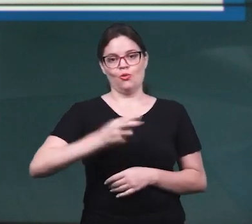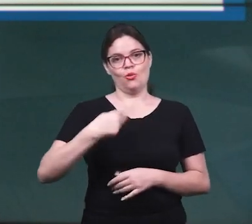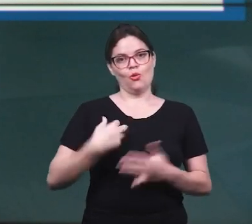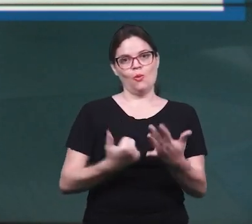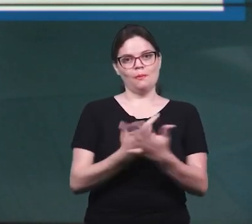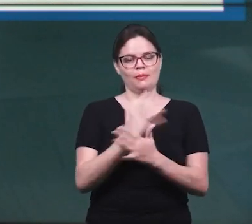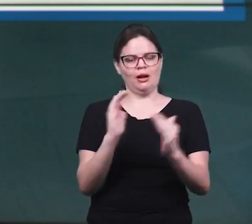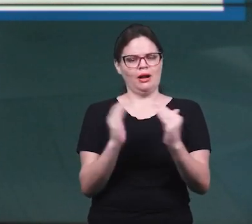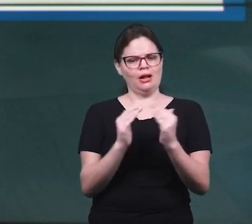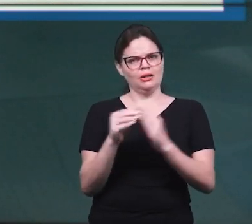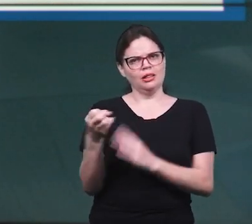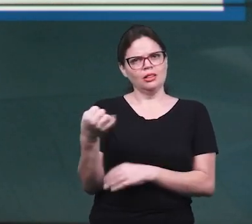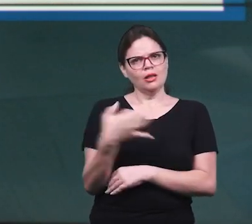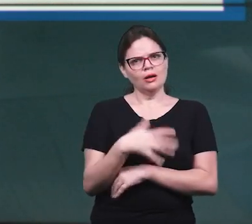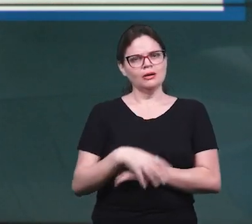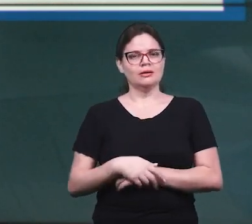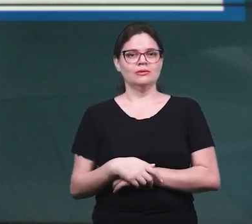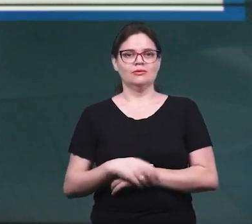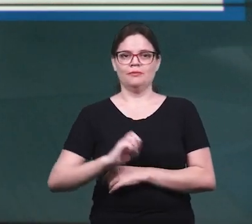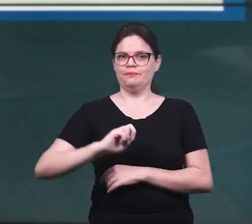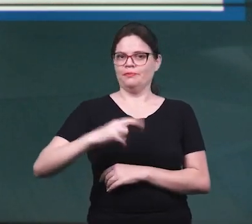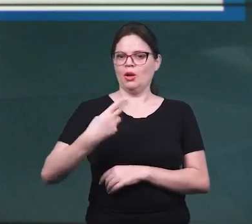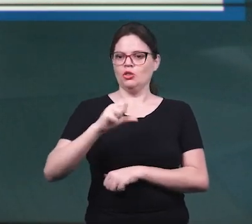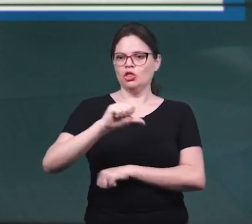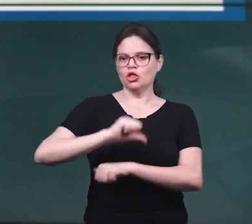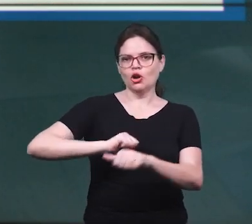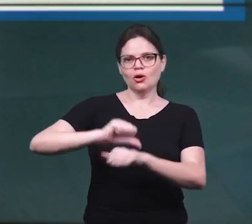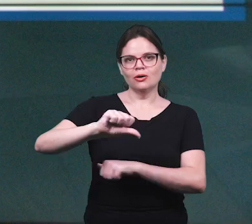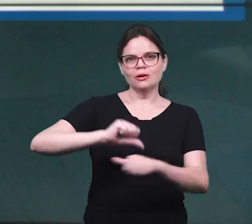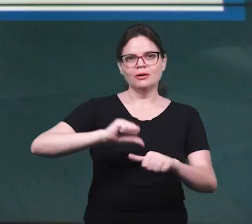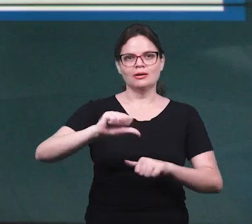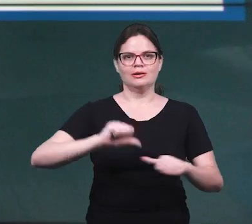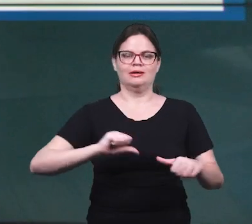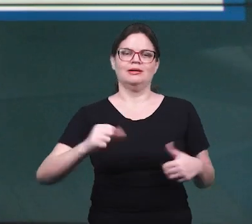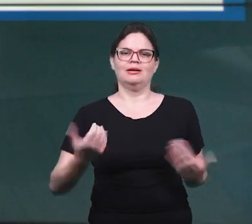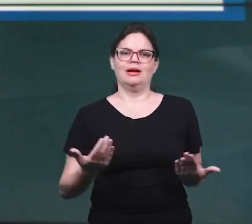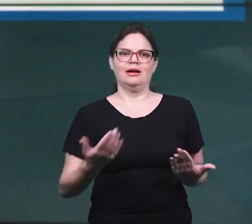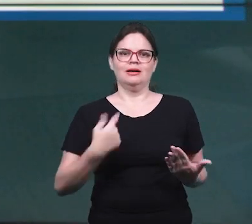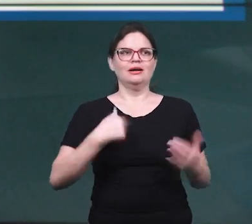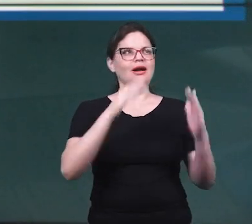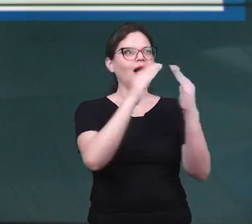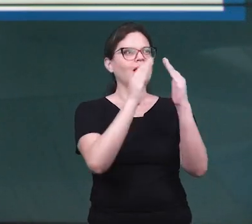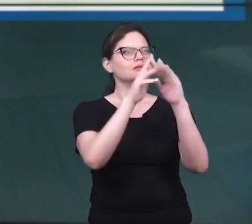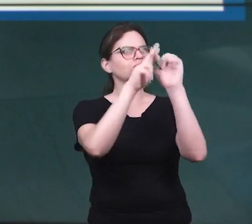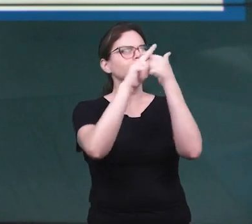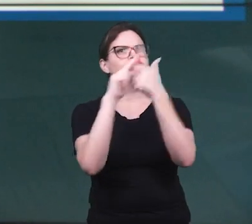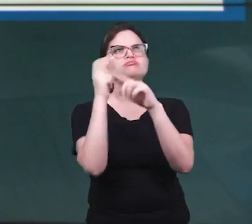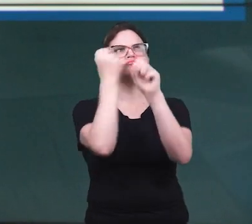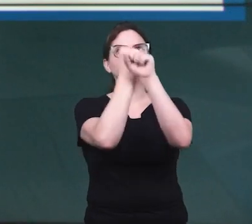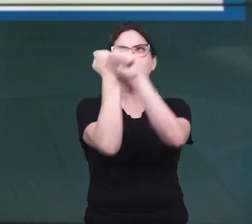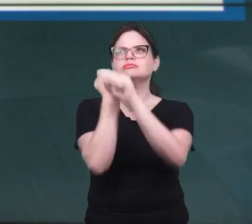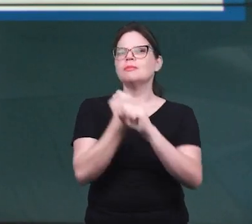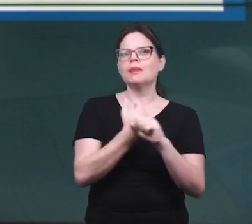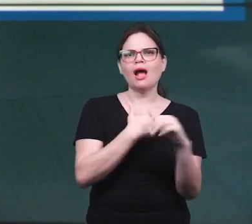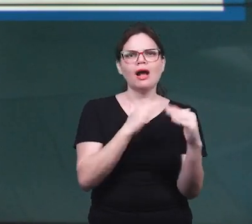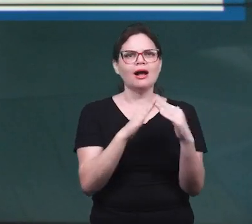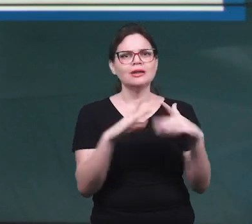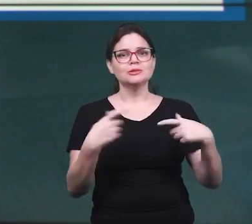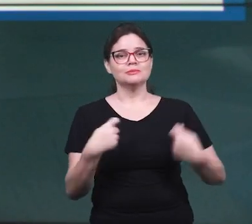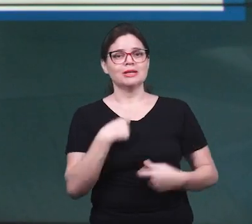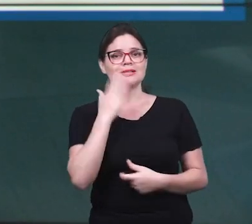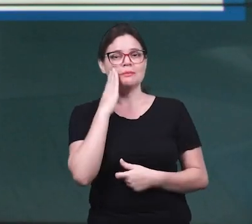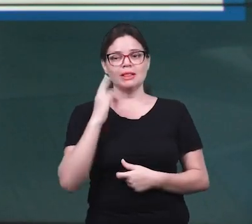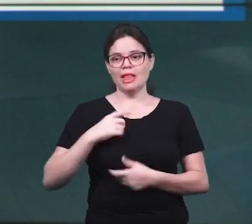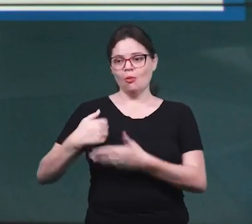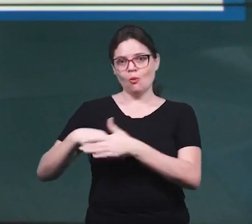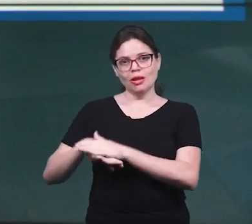apartamento novo, vou modificar a minha morada, vou fazer uma reforma na minha casa,